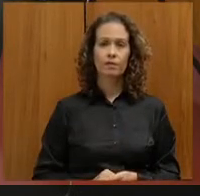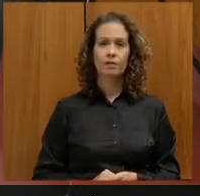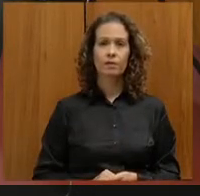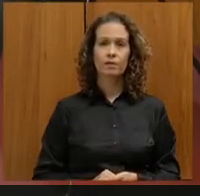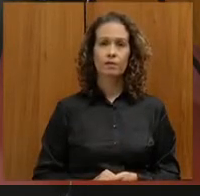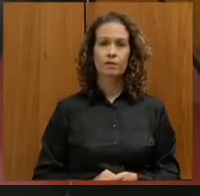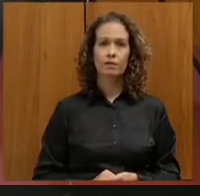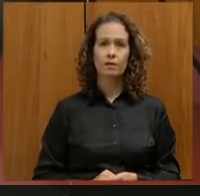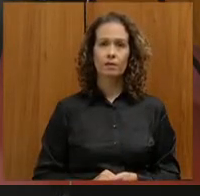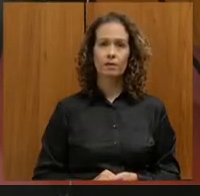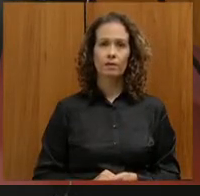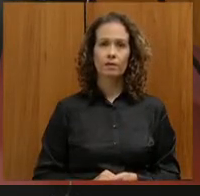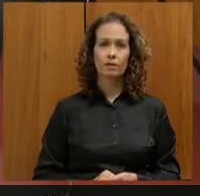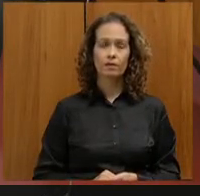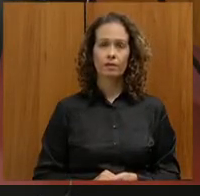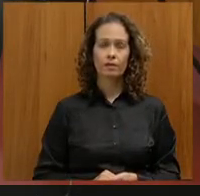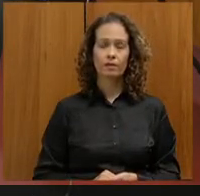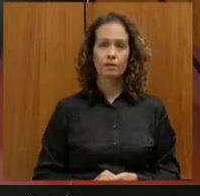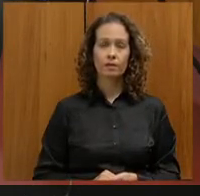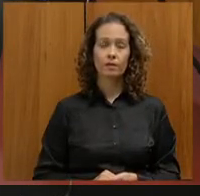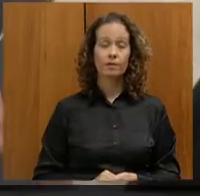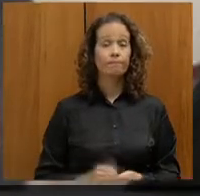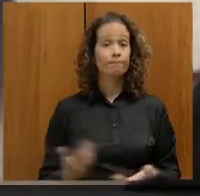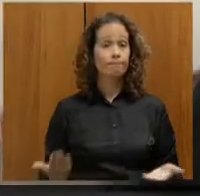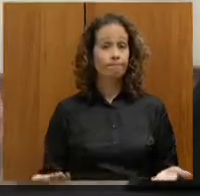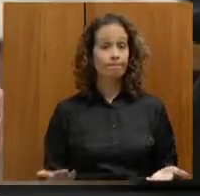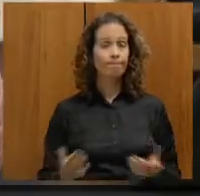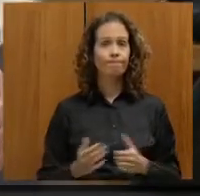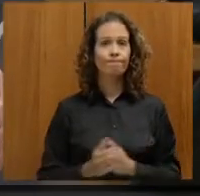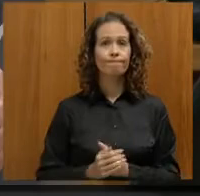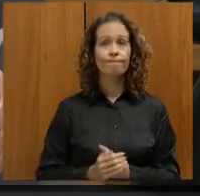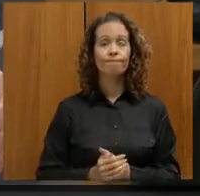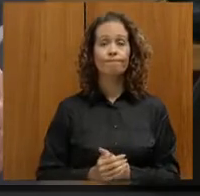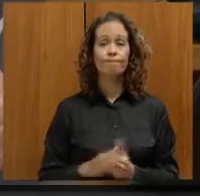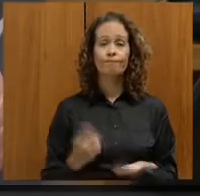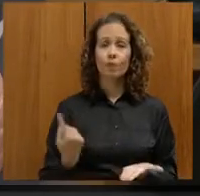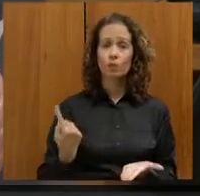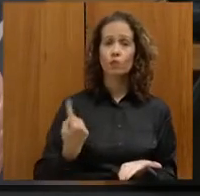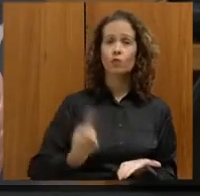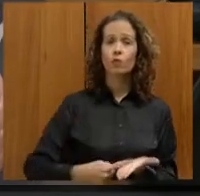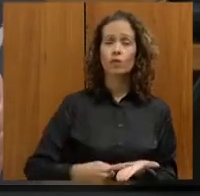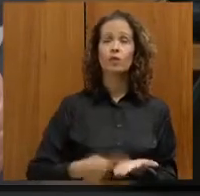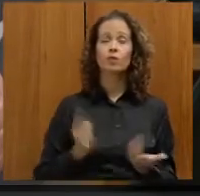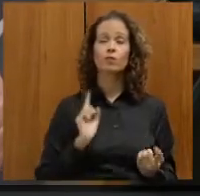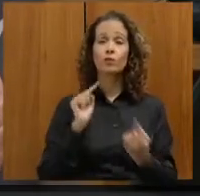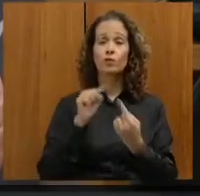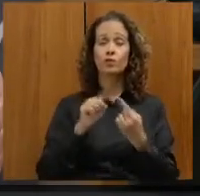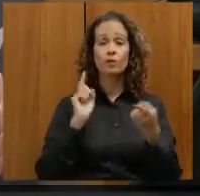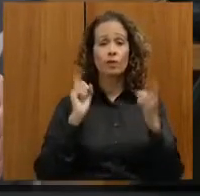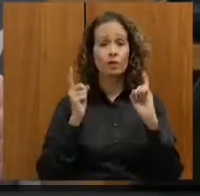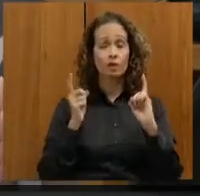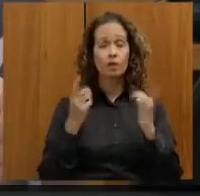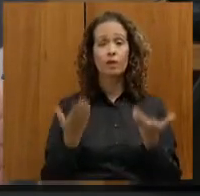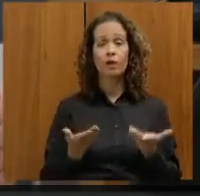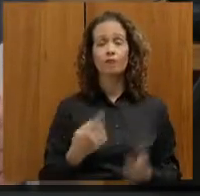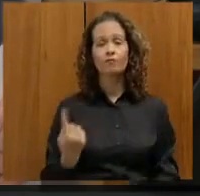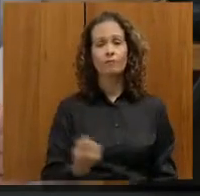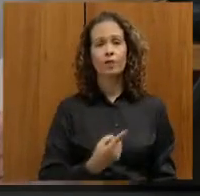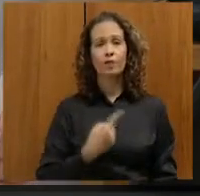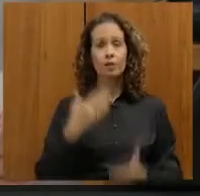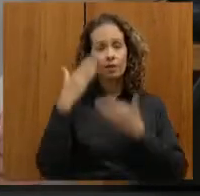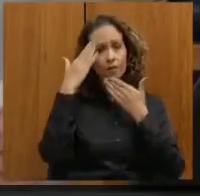terminado e finalmente cumprida a finalidade da reunião a presidência agradece a presença dos parlamentares